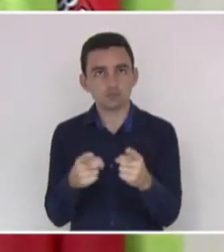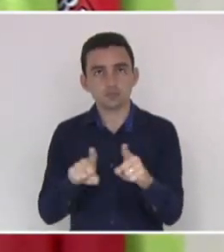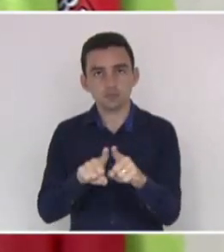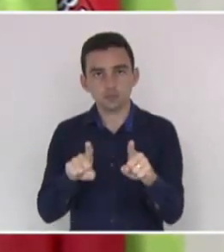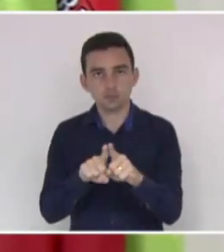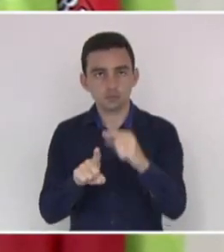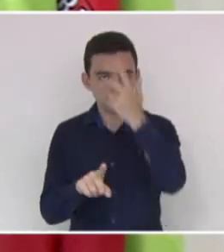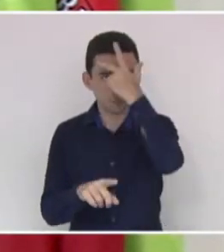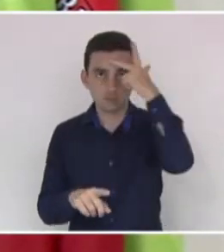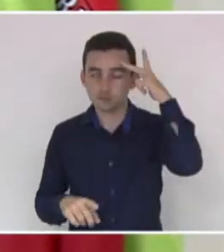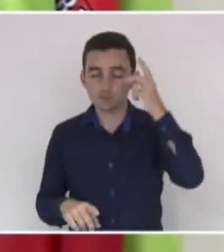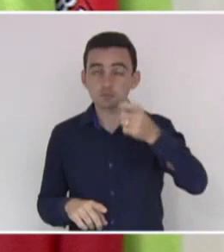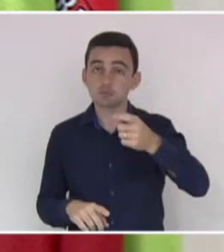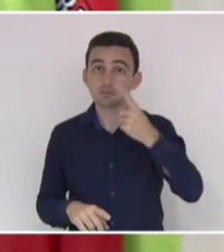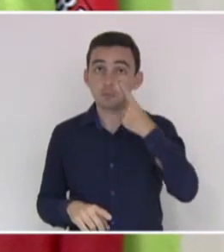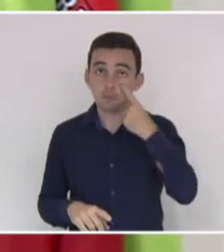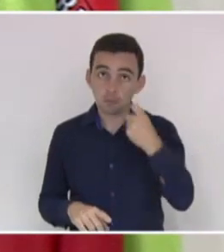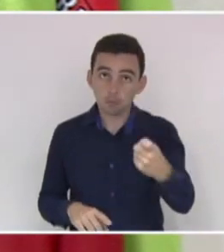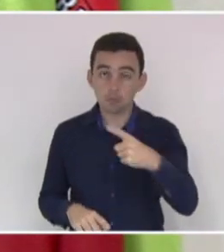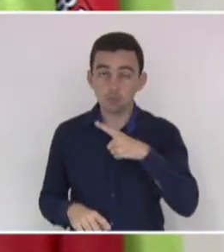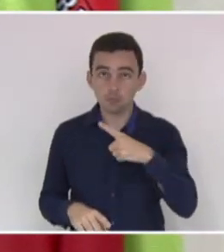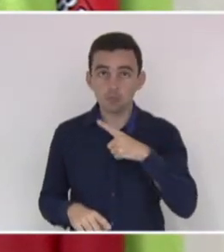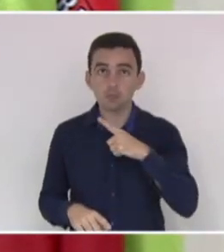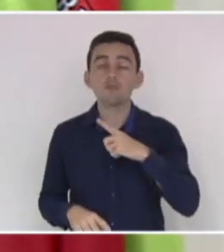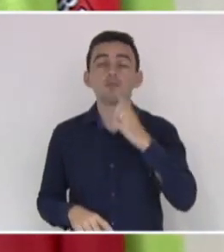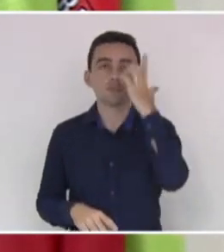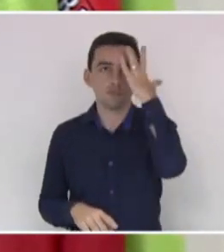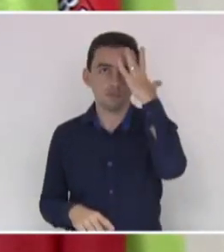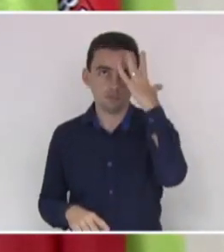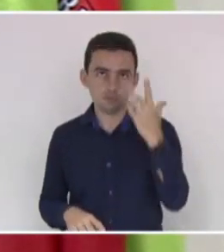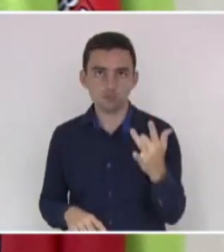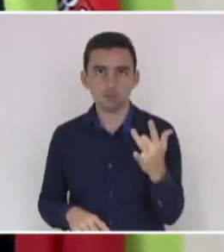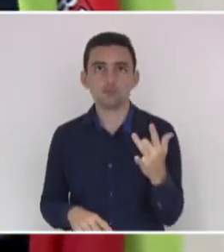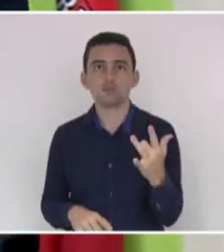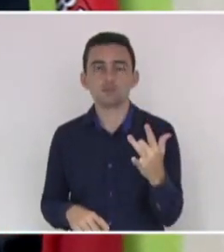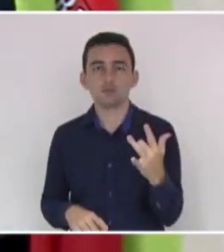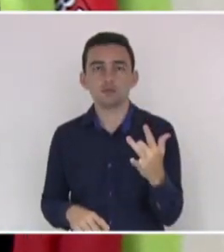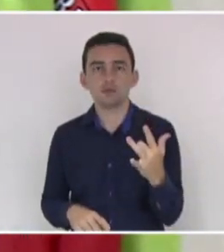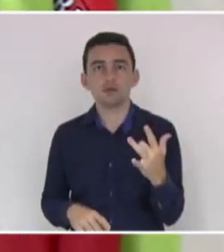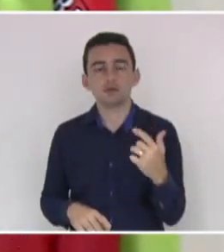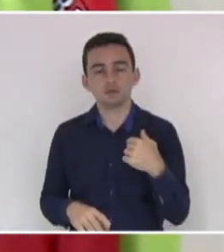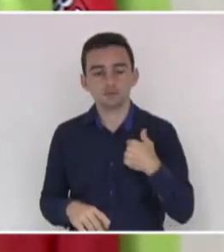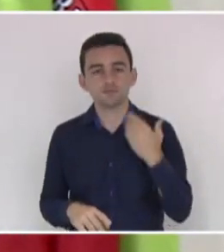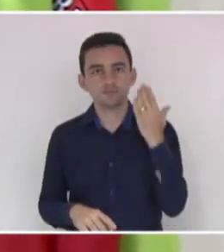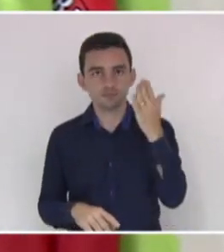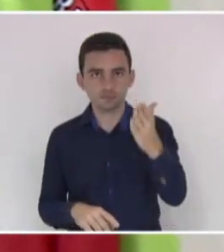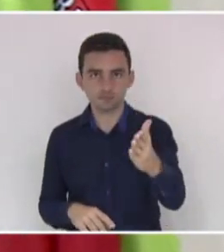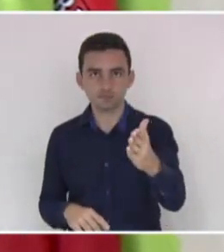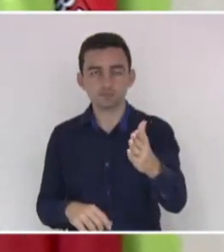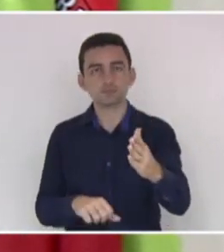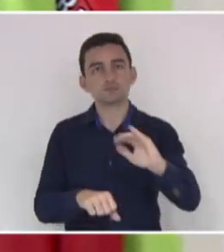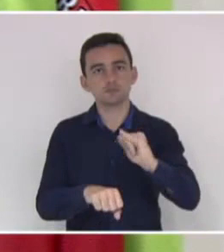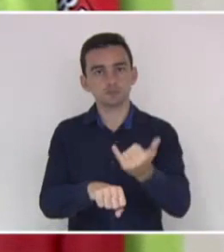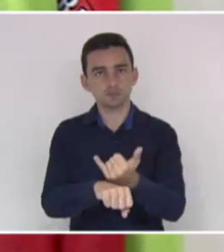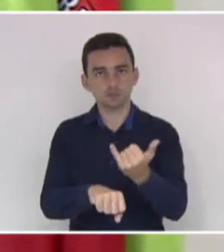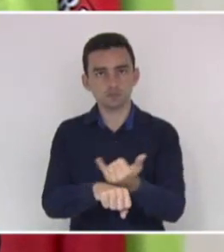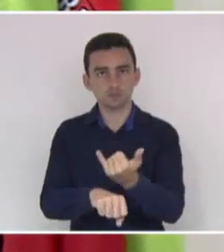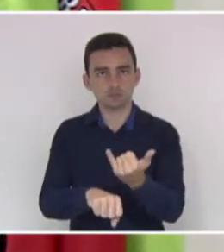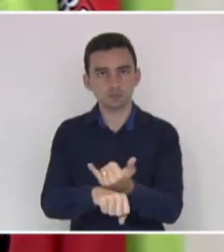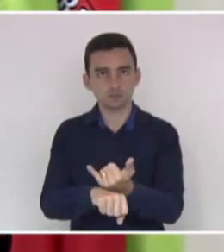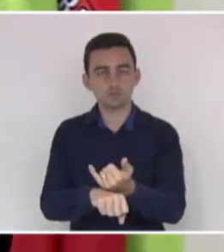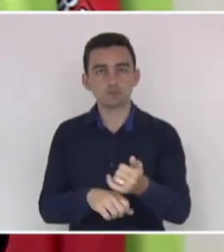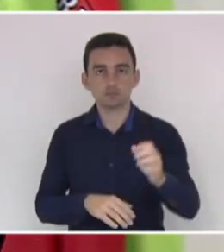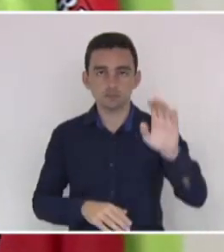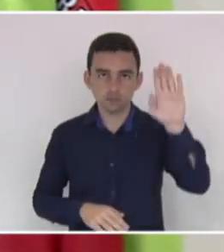tiverem interesse, que no dia de amanhã nós estaremos em Joinville fazendo um ato